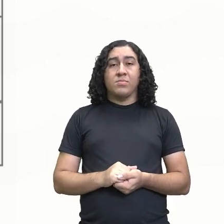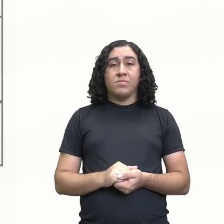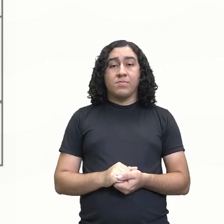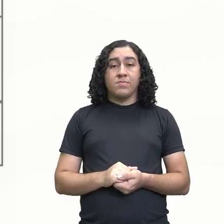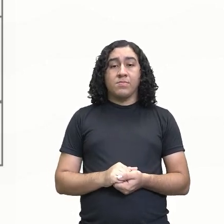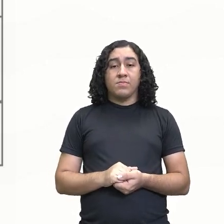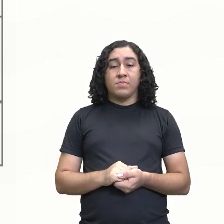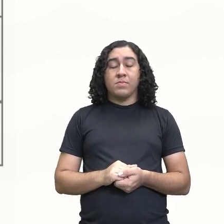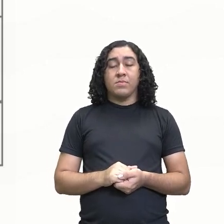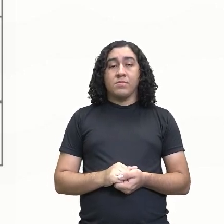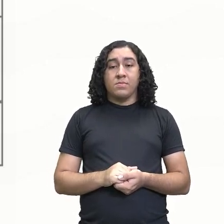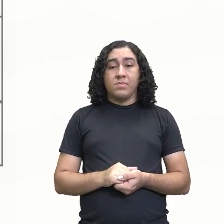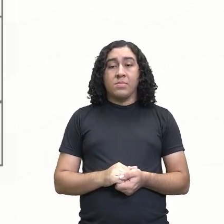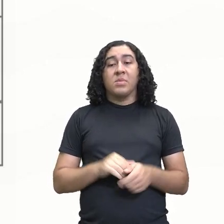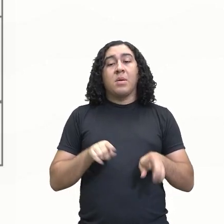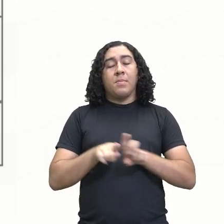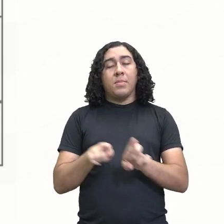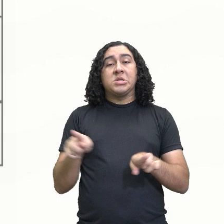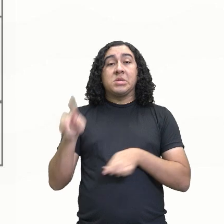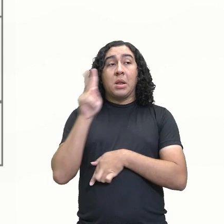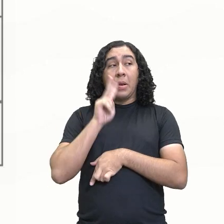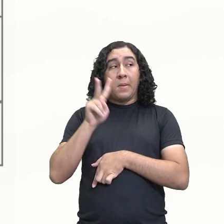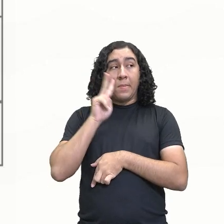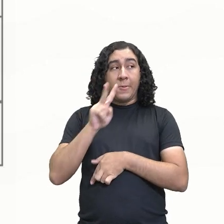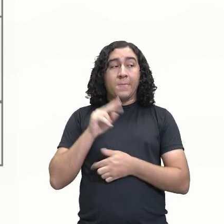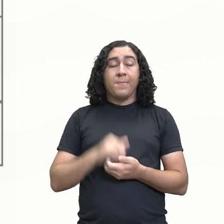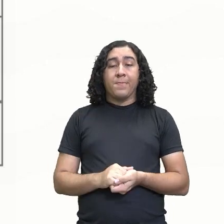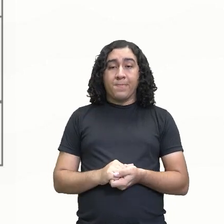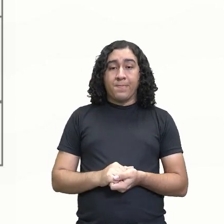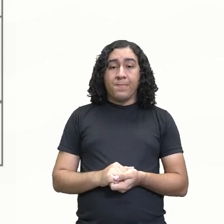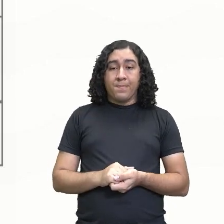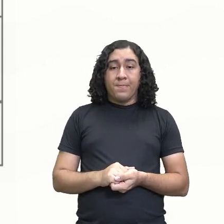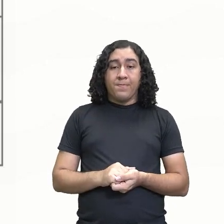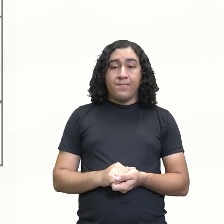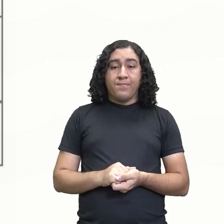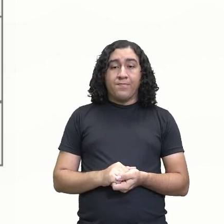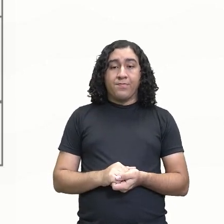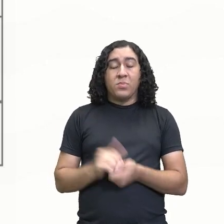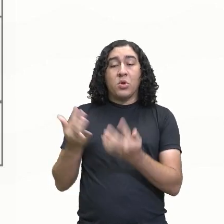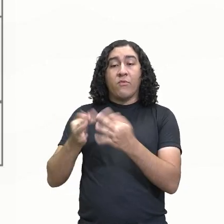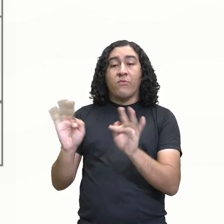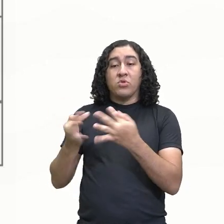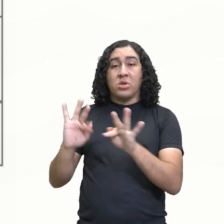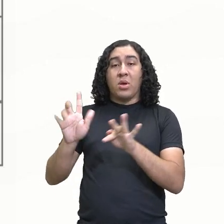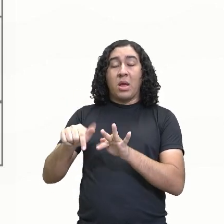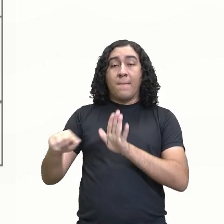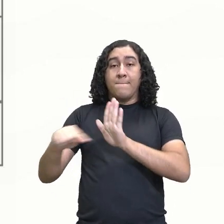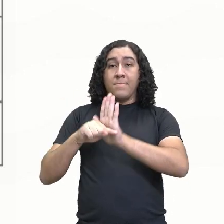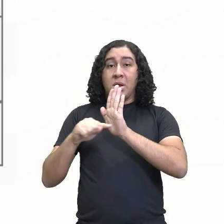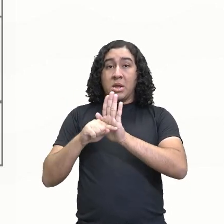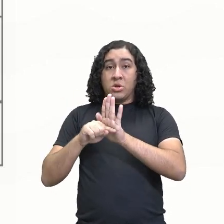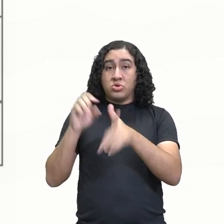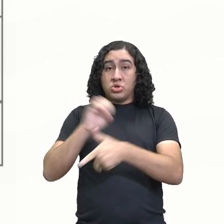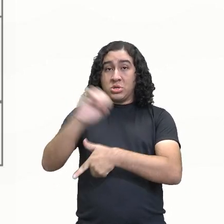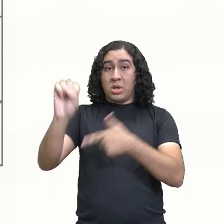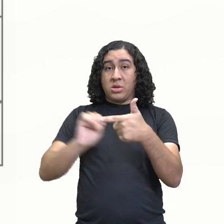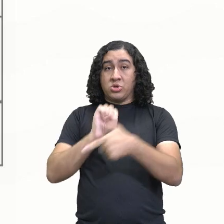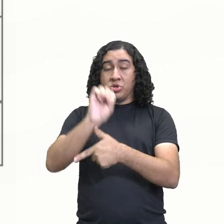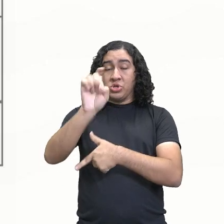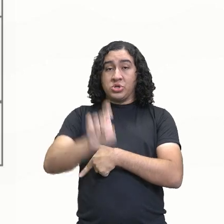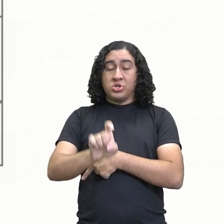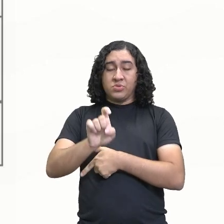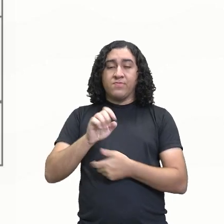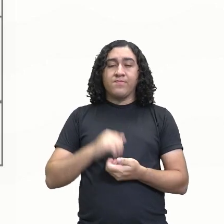não esqueça o detalhe, a nossa função é menos seno de x. Então,